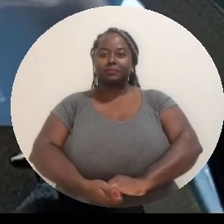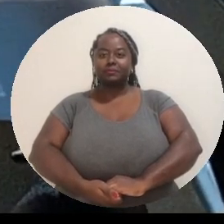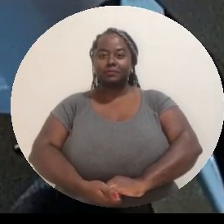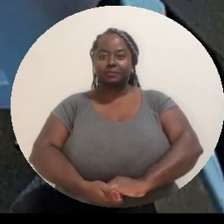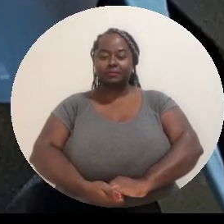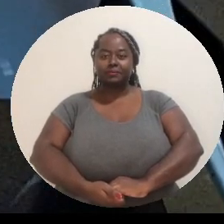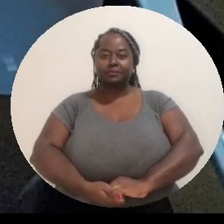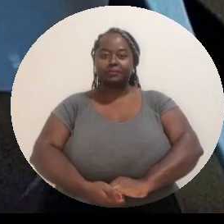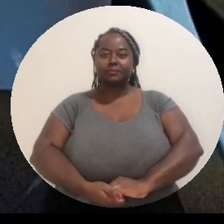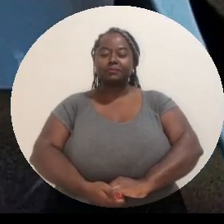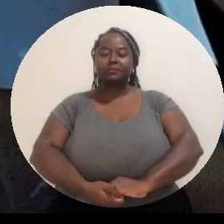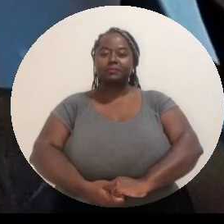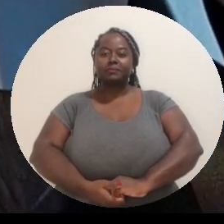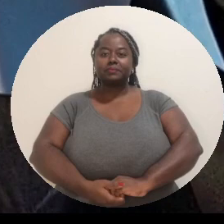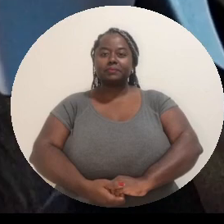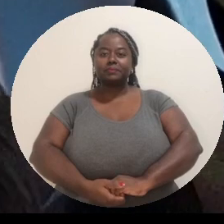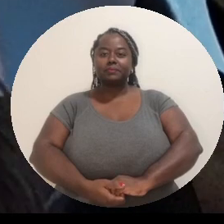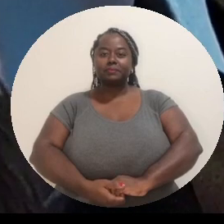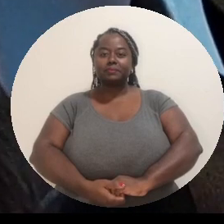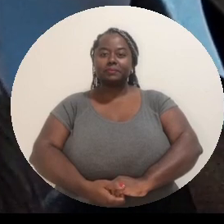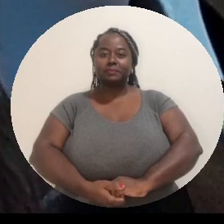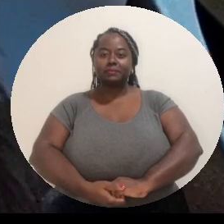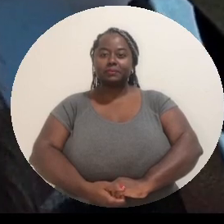Vai aparecer aqui, cuidado.